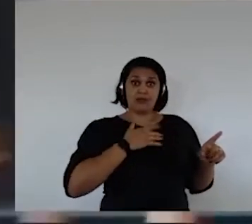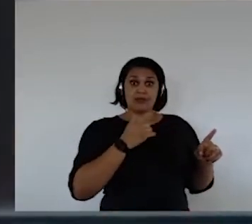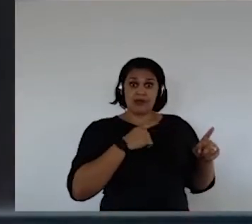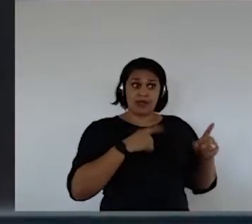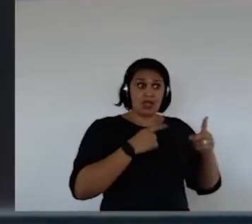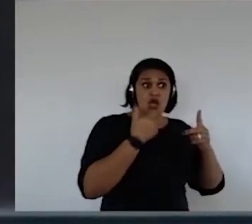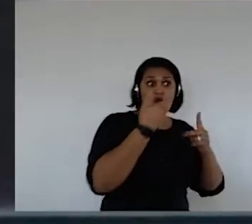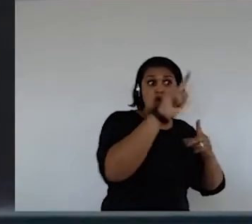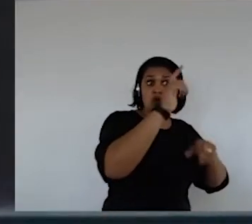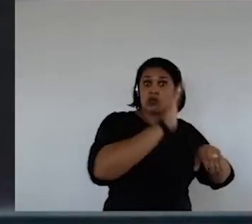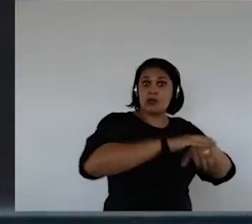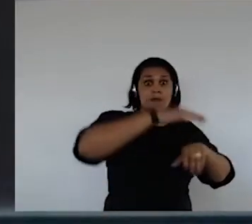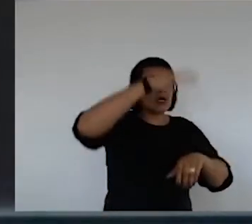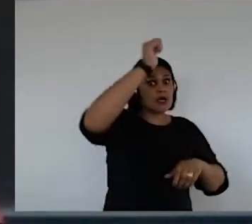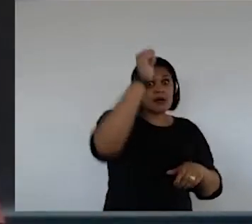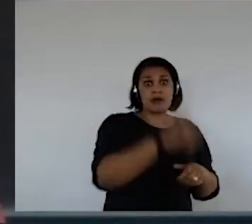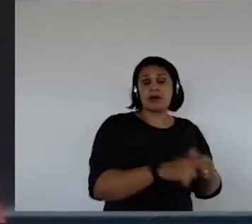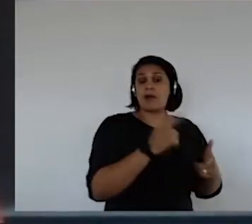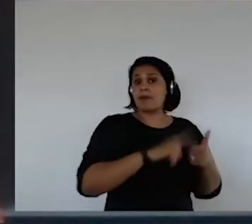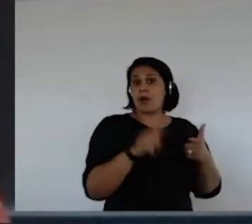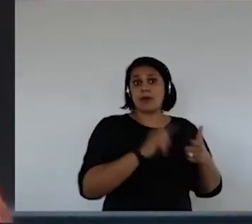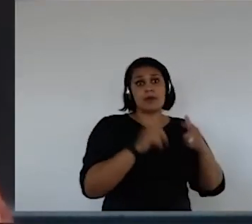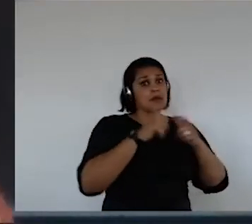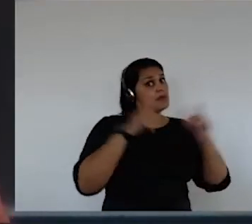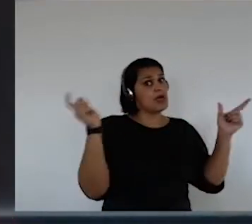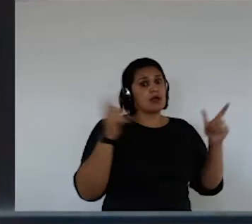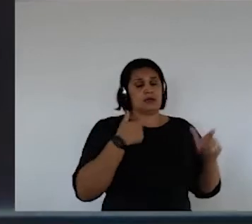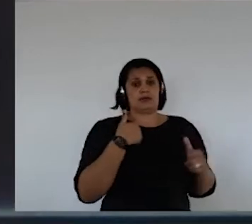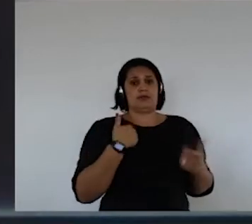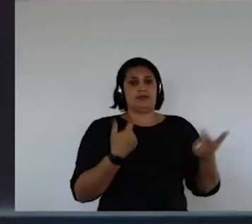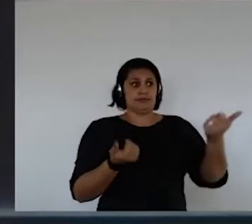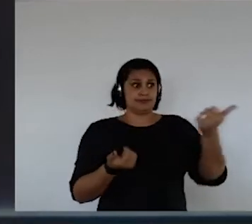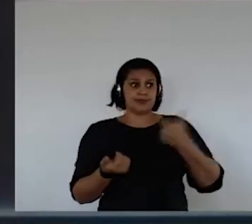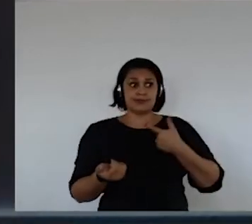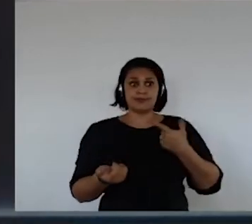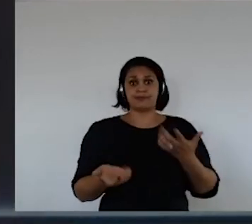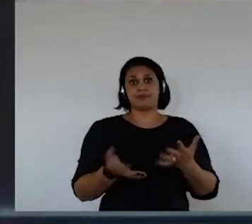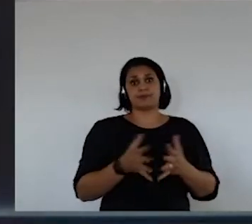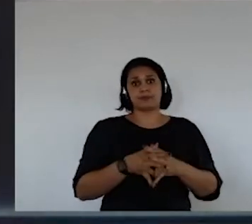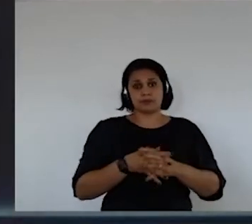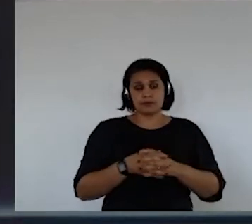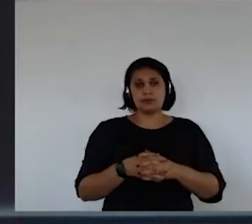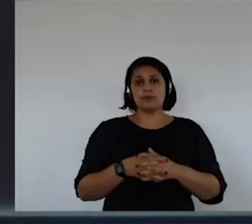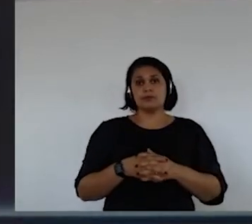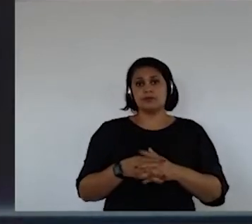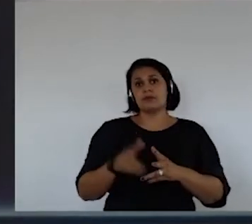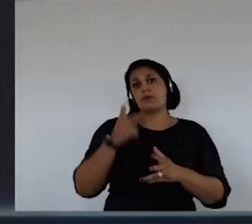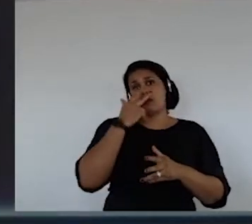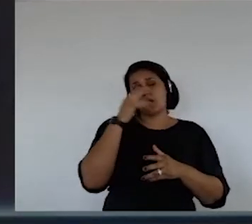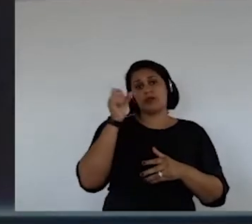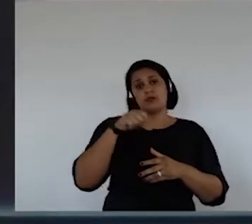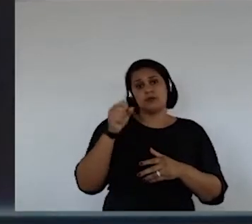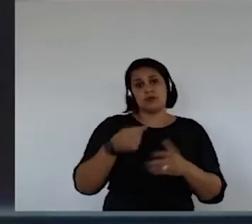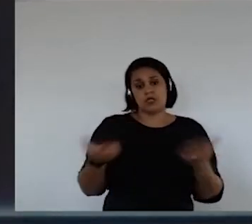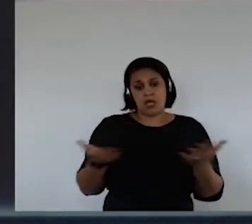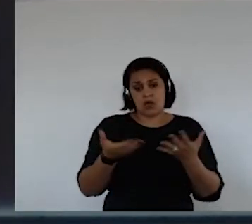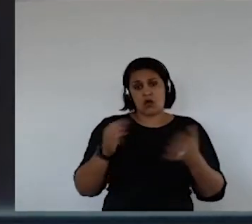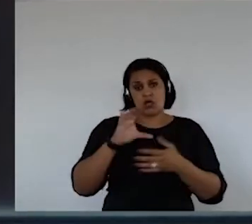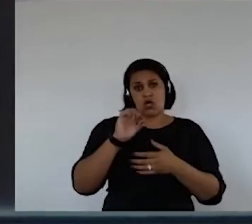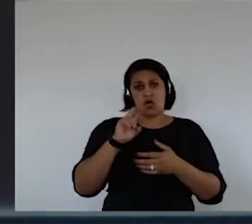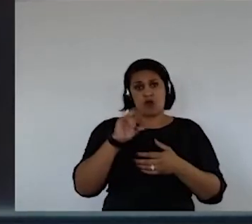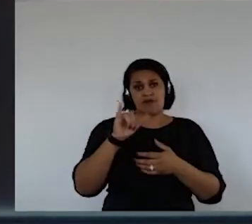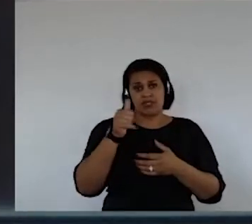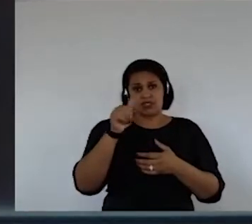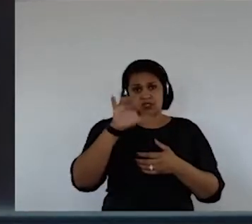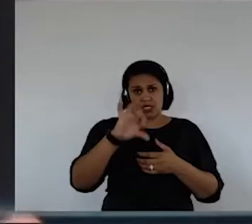mais desafios ainda e com mais obstáculos ainda. E acho, então, que a pandemia Covid-19, ela também se